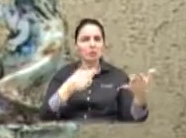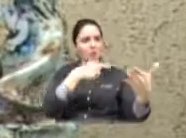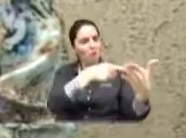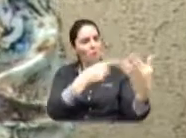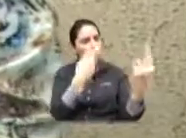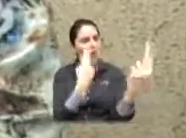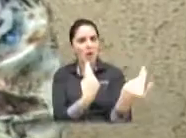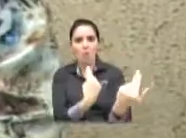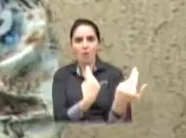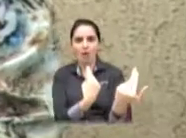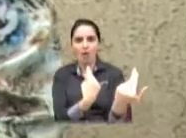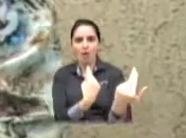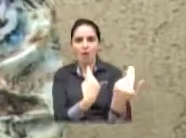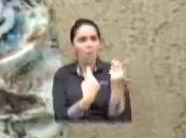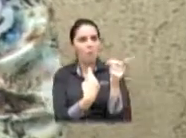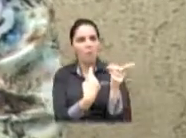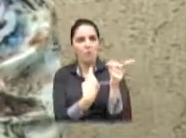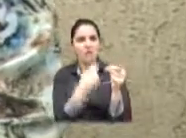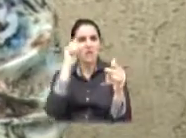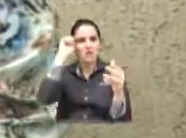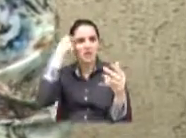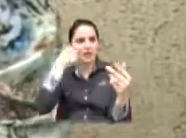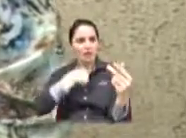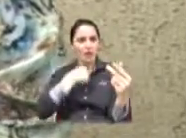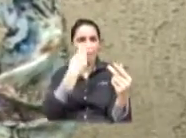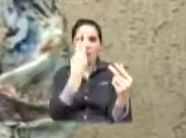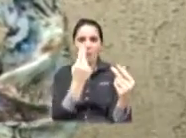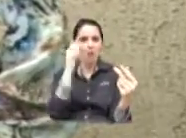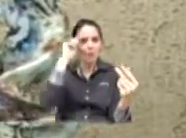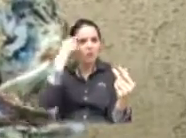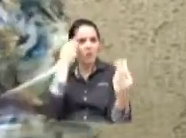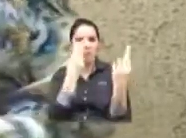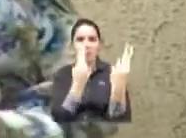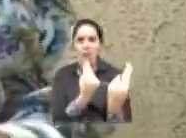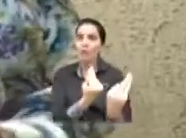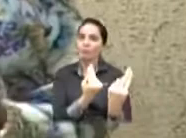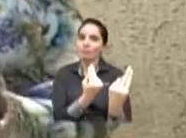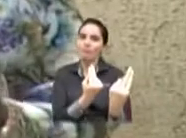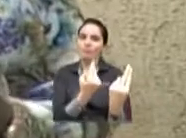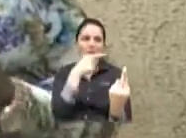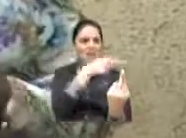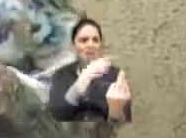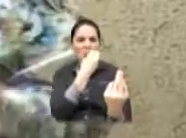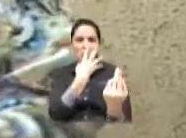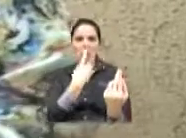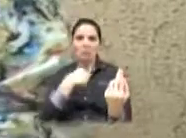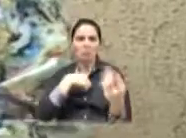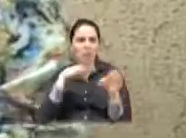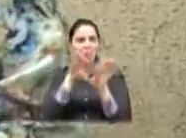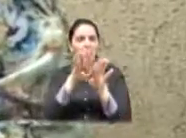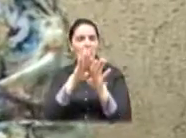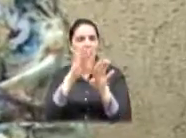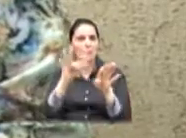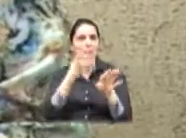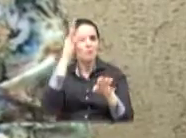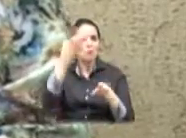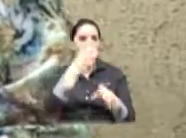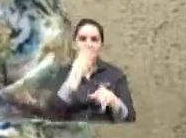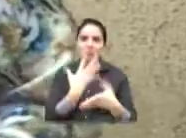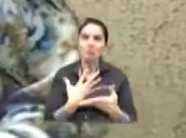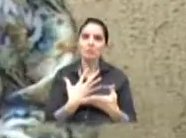ser bem sucedido ele vê uma referência positiva e ele olha e diz 'não eu também do sucesso